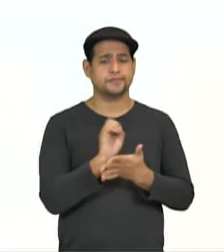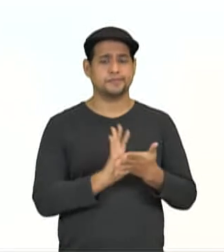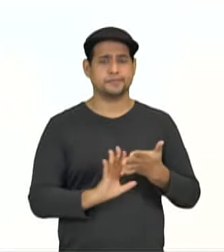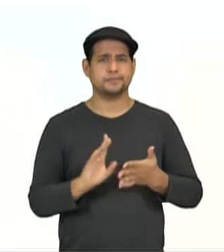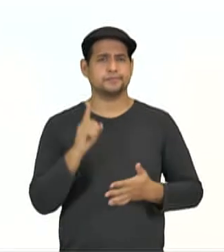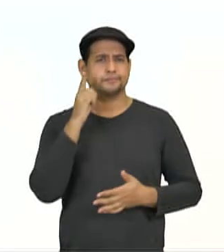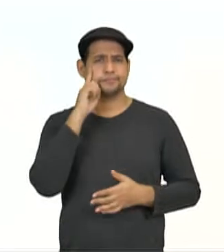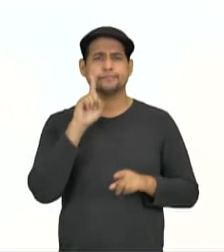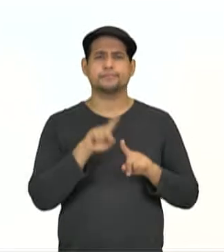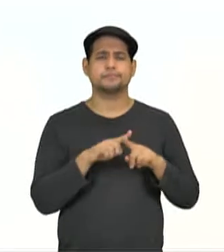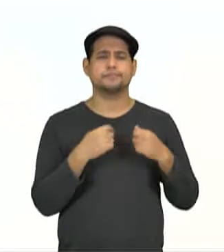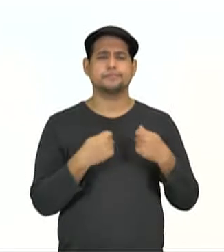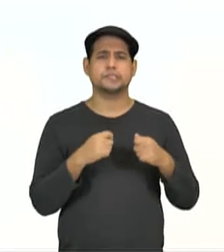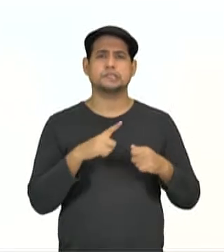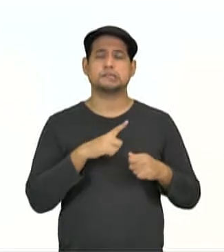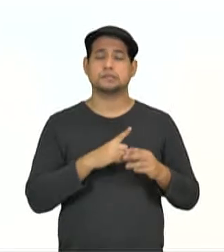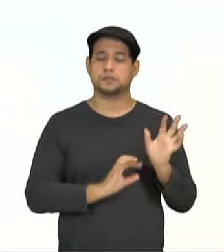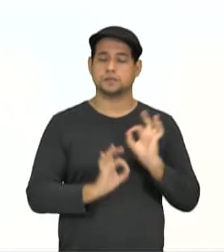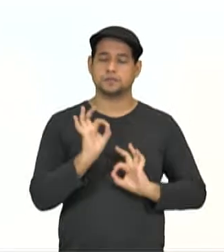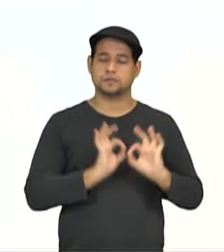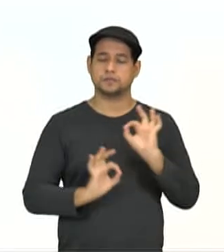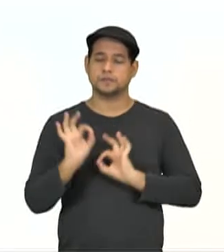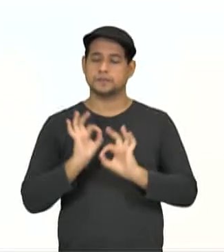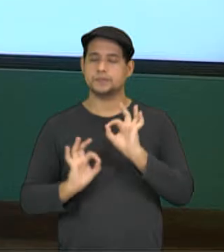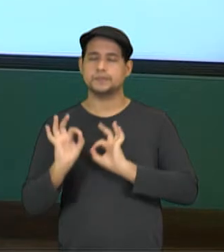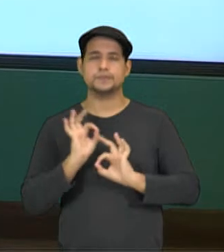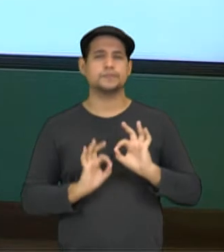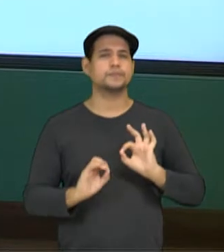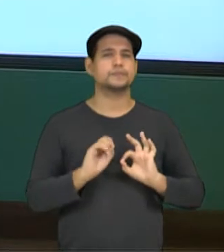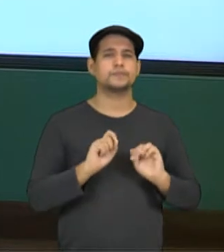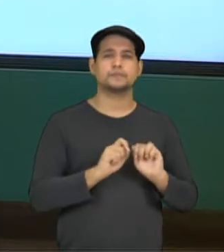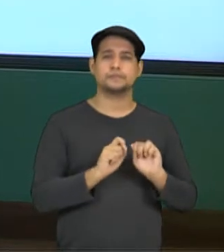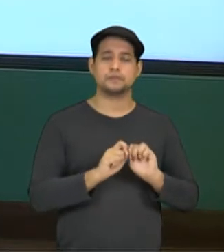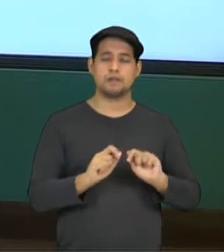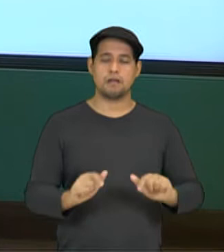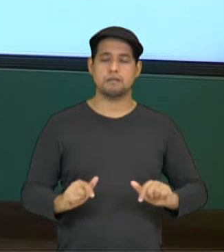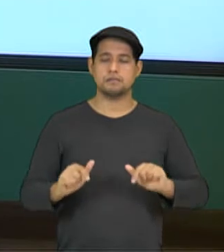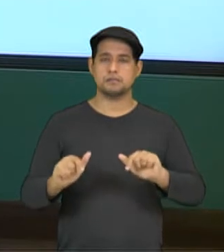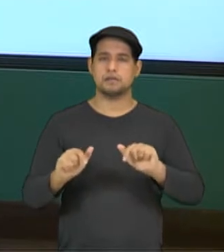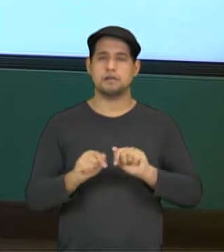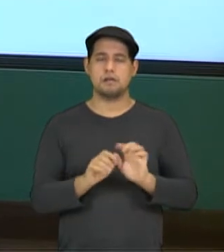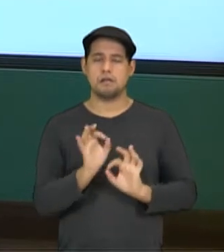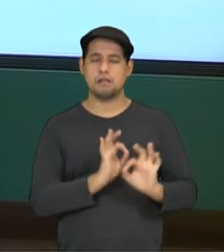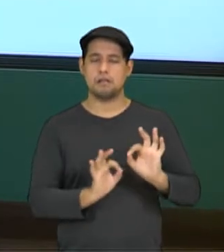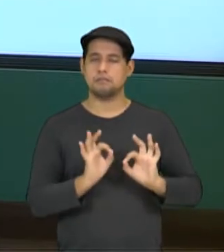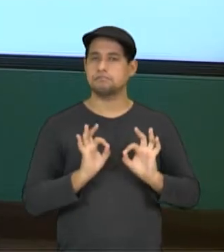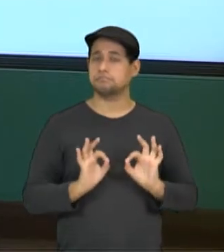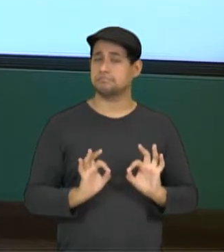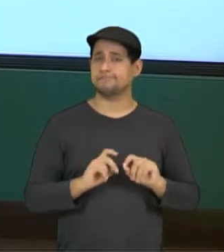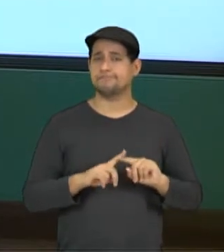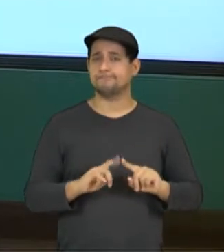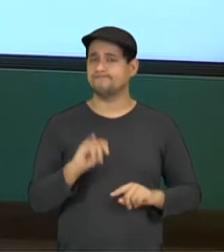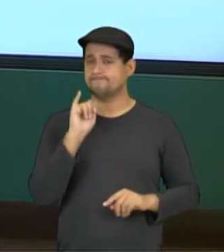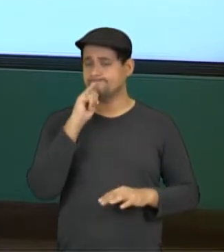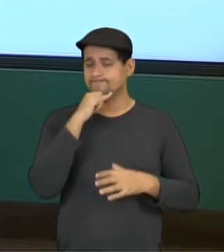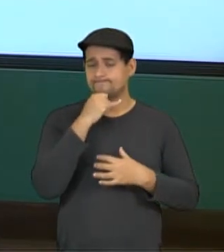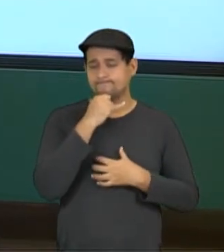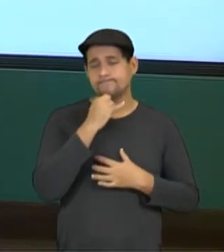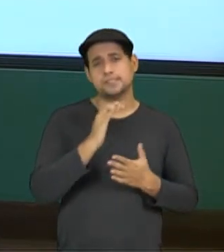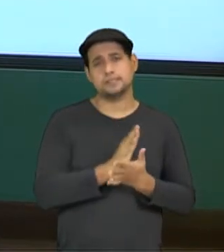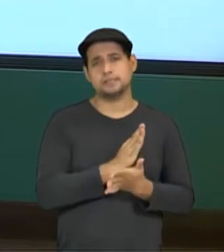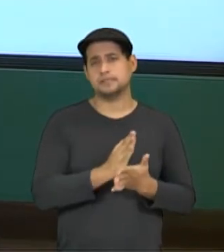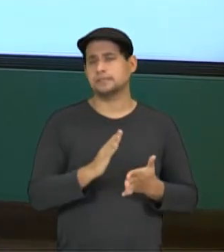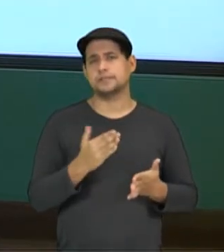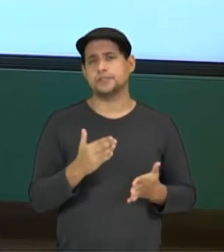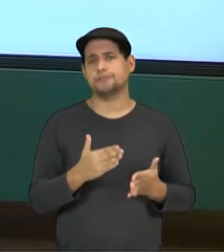dia a dia, nós devemos ter um planejamento para a execução das ações e resolvê-las. Infelizmente, algumas vezes, nós